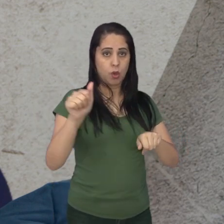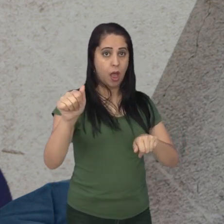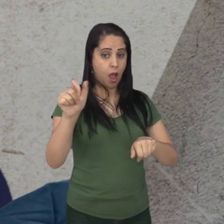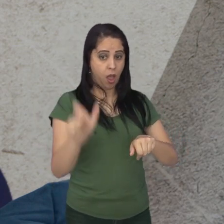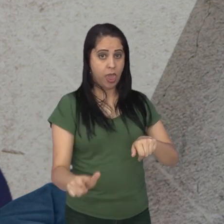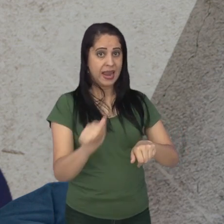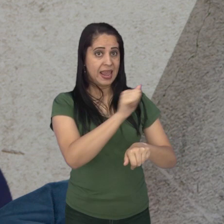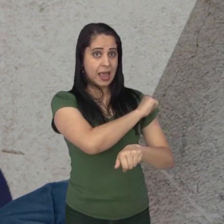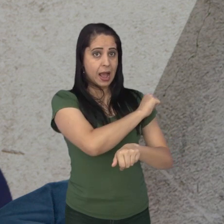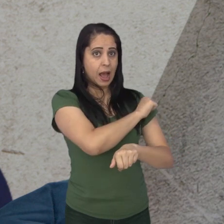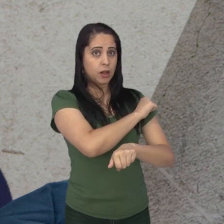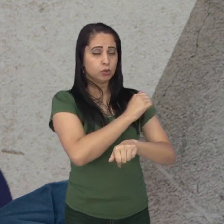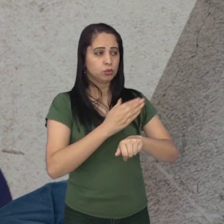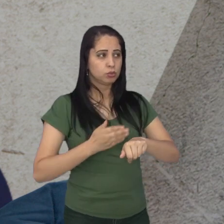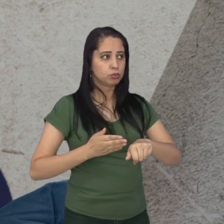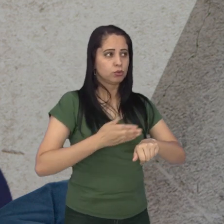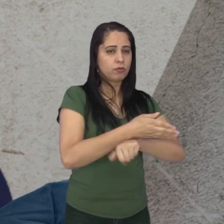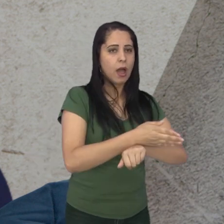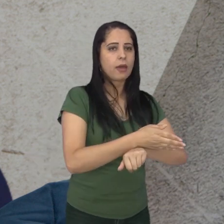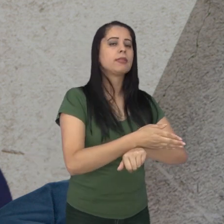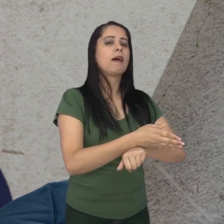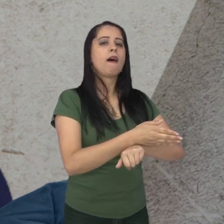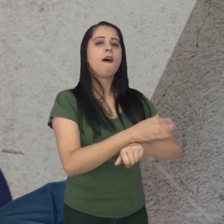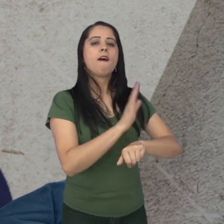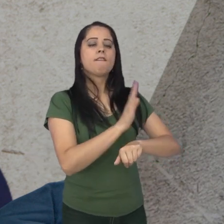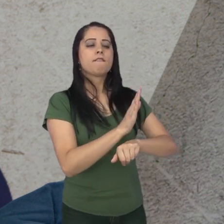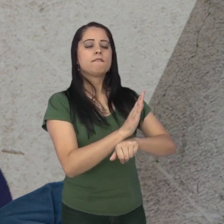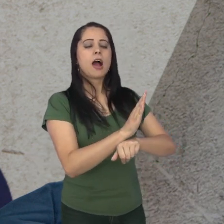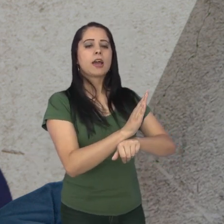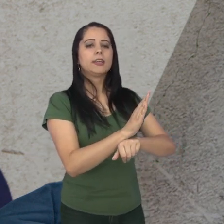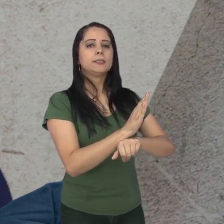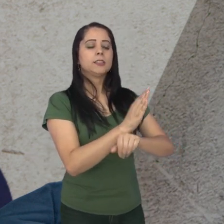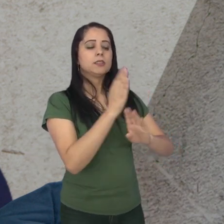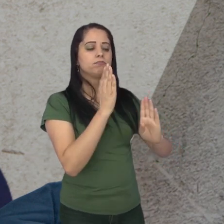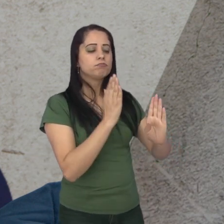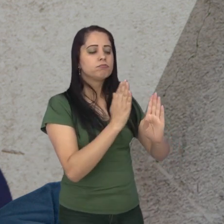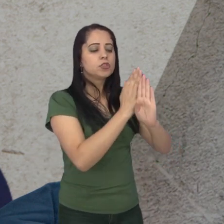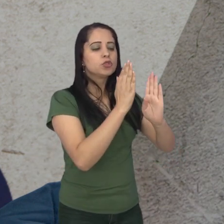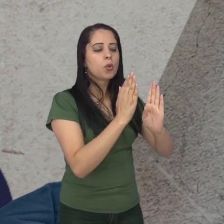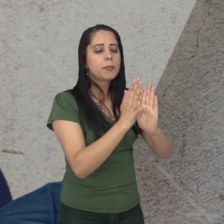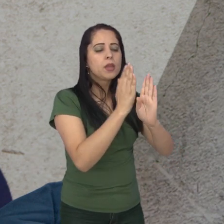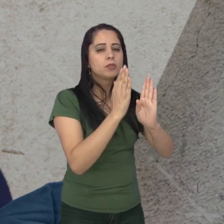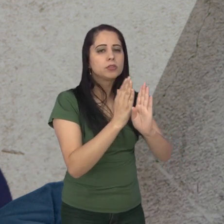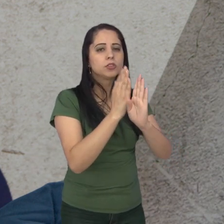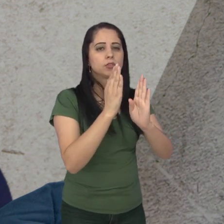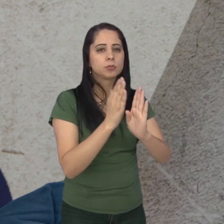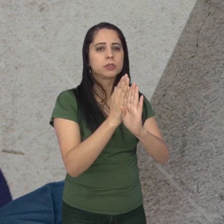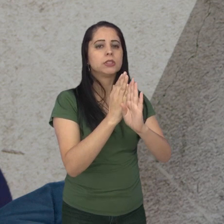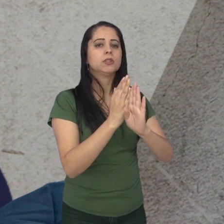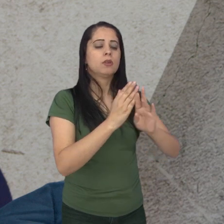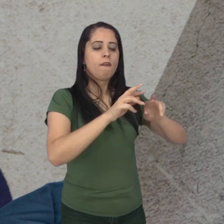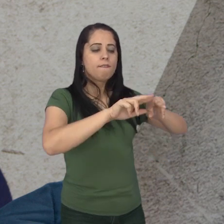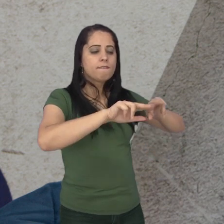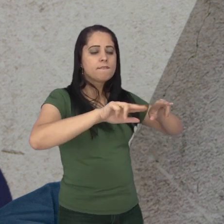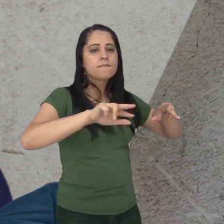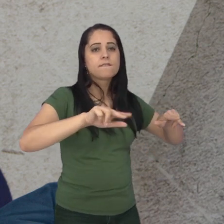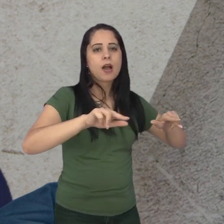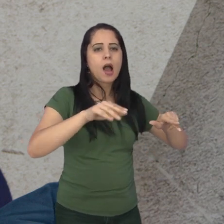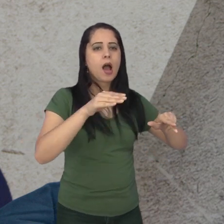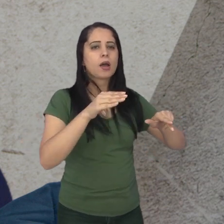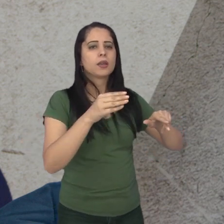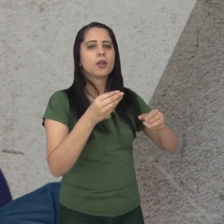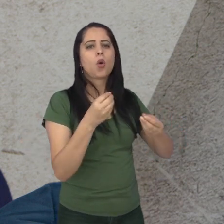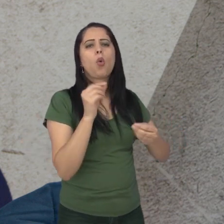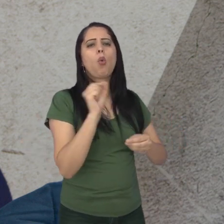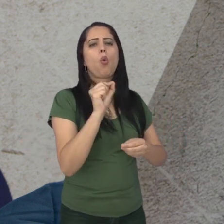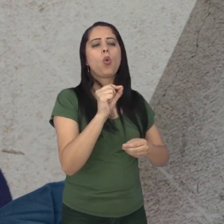identificar mais. Embora o curso ele tenha uma certa complexidade, o curso de engenharia civil, ele sempre vai